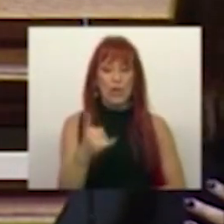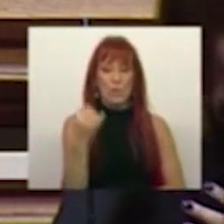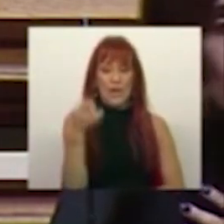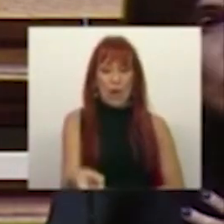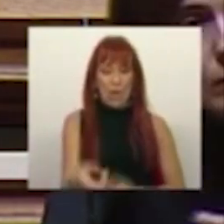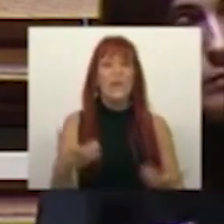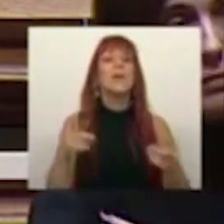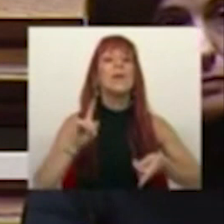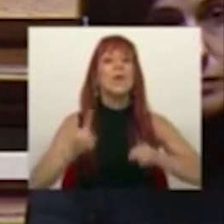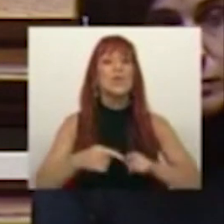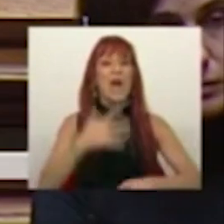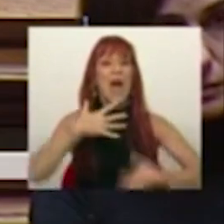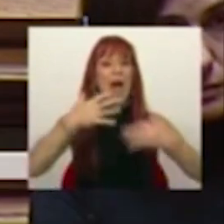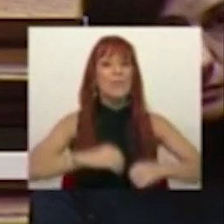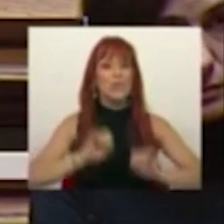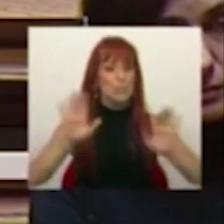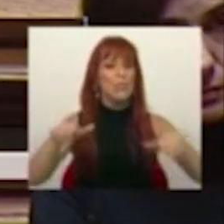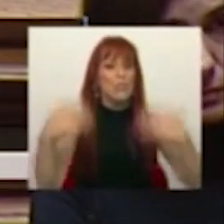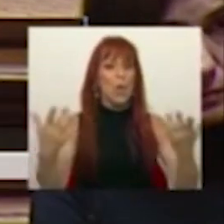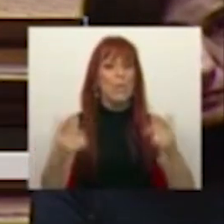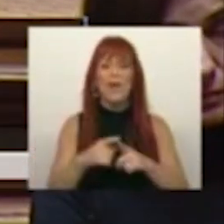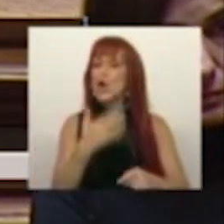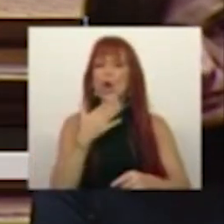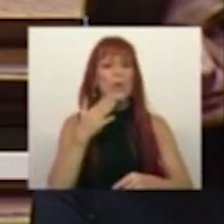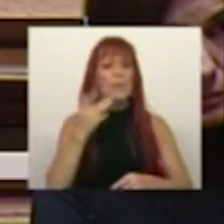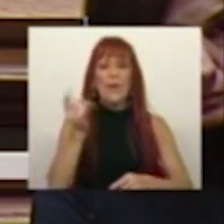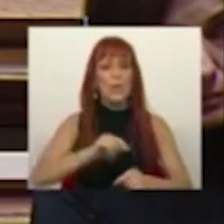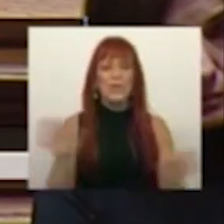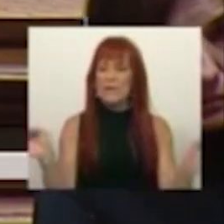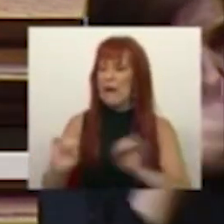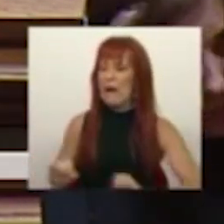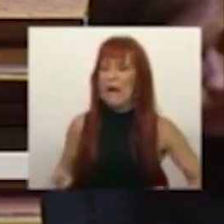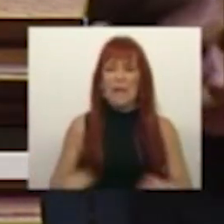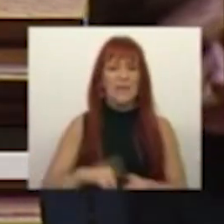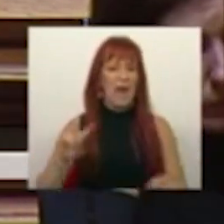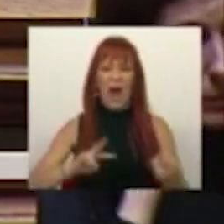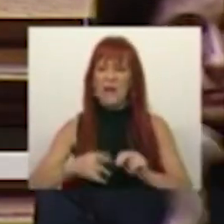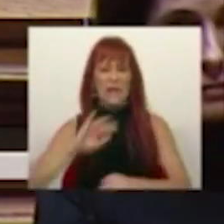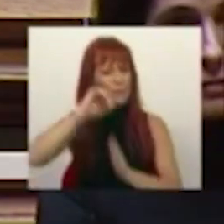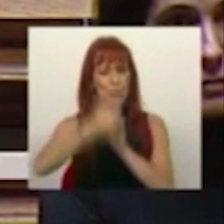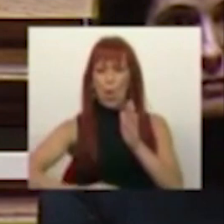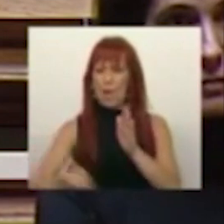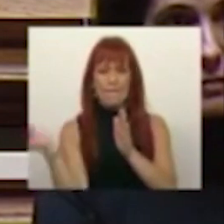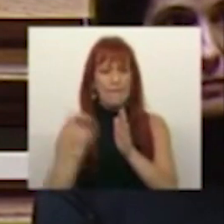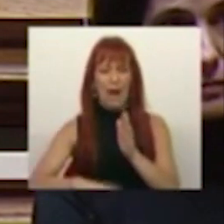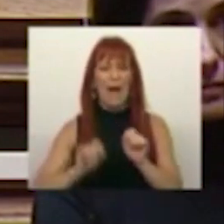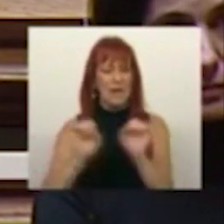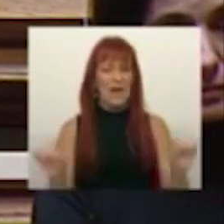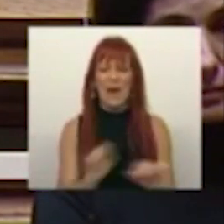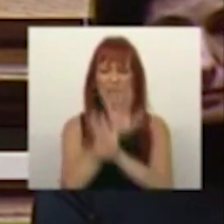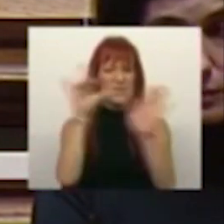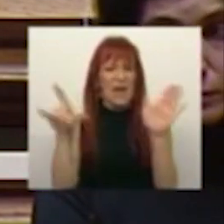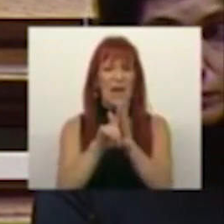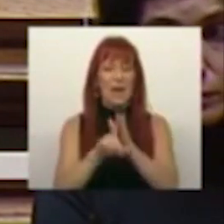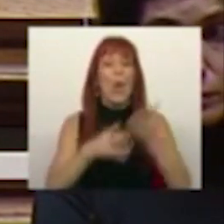81/2009 são absolutamente possíveis, não dependem de mais nada, nem da alteração constitucional, nem de clarificação da